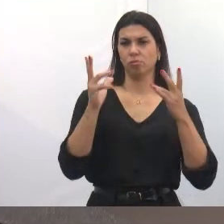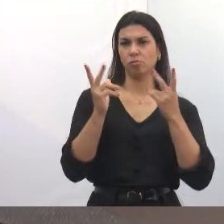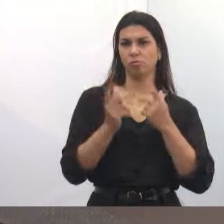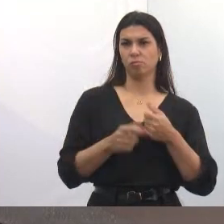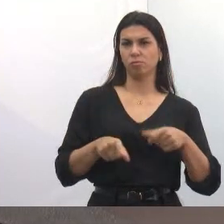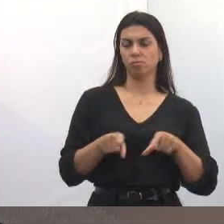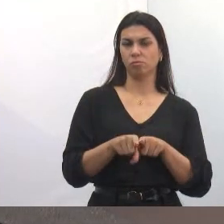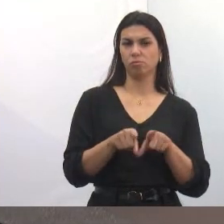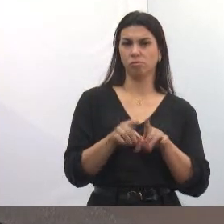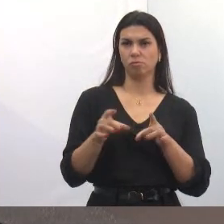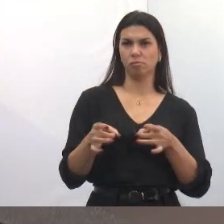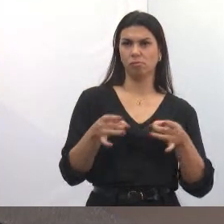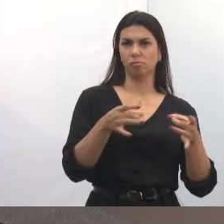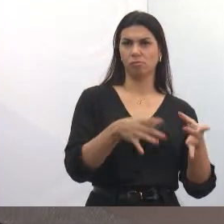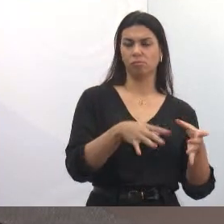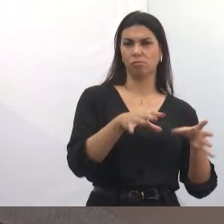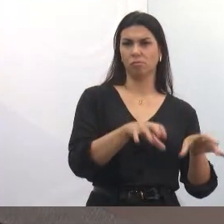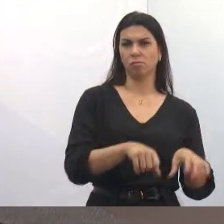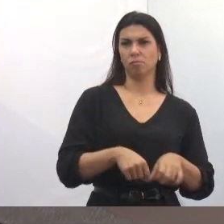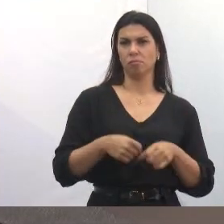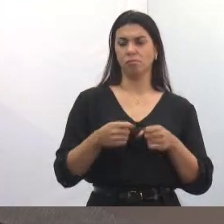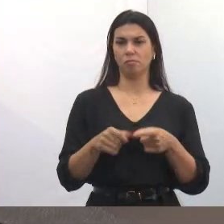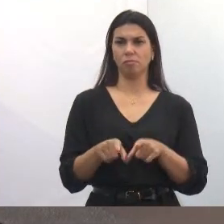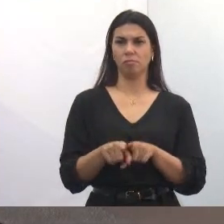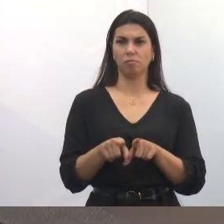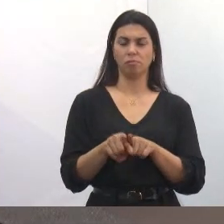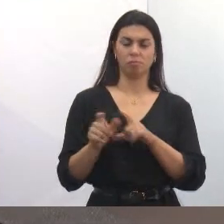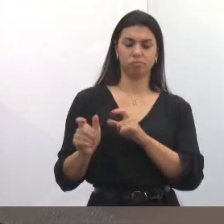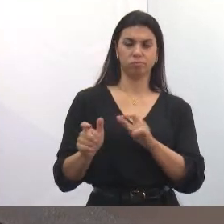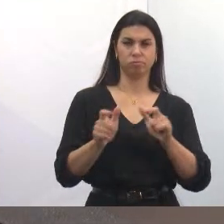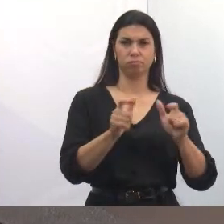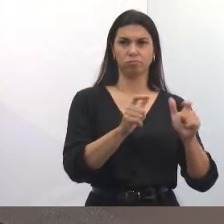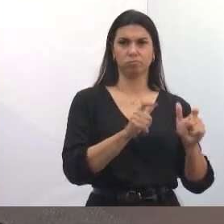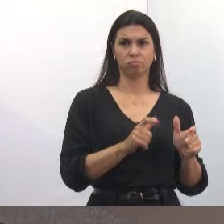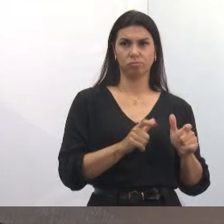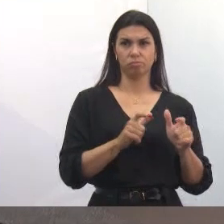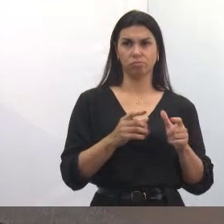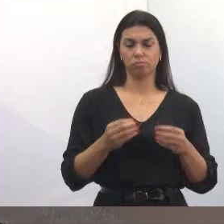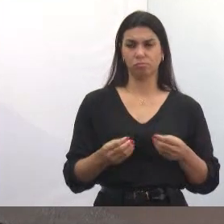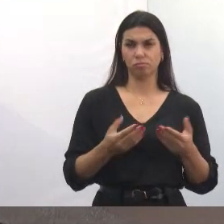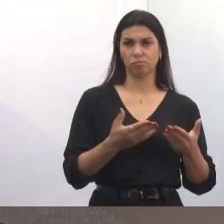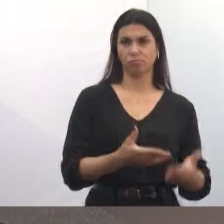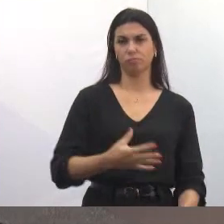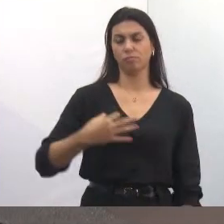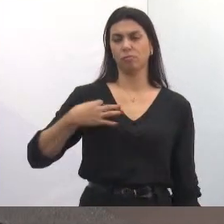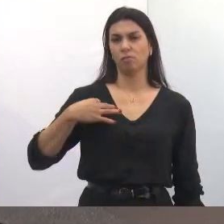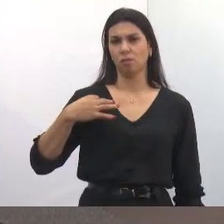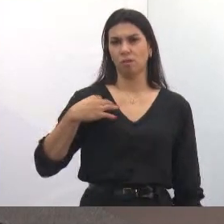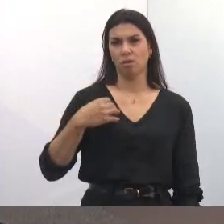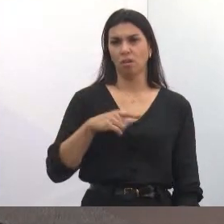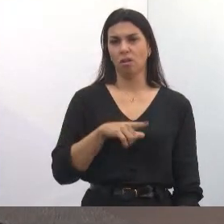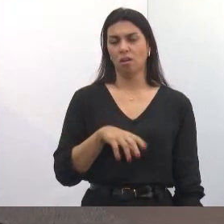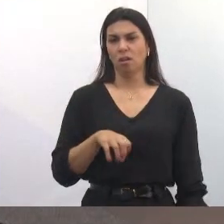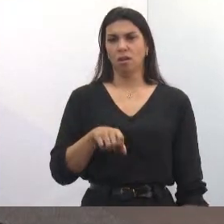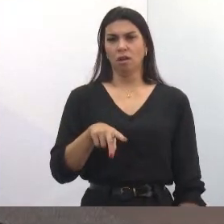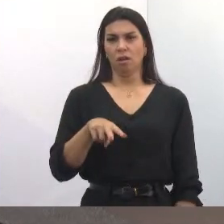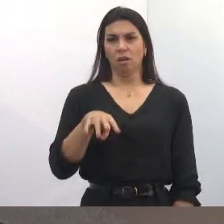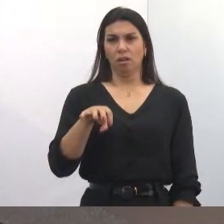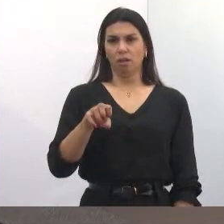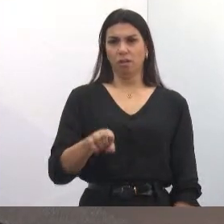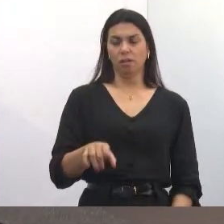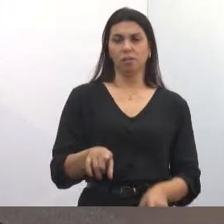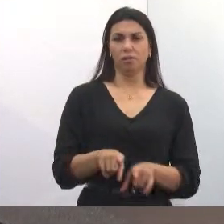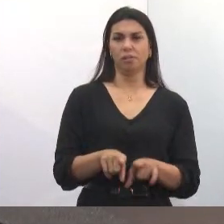médio porte. Coleta, disposição nos locais de entrega voluntária, leve e resíduo construção